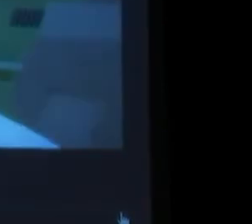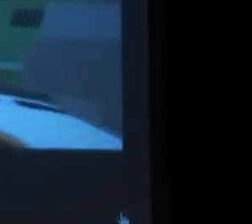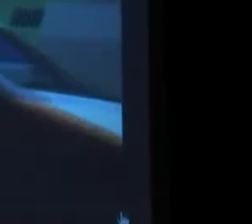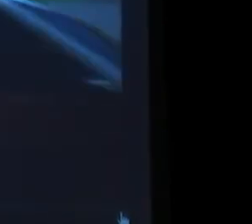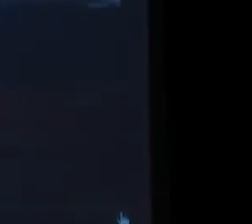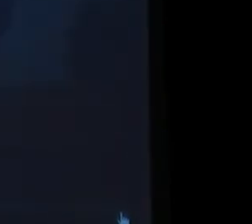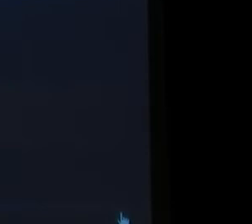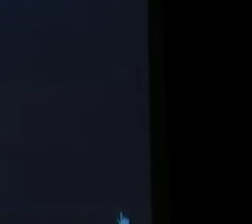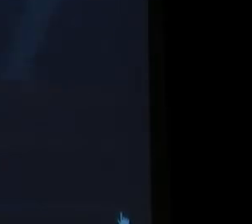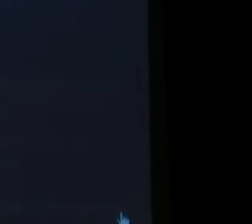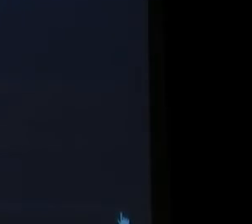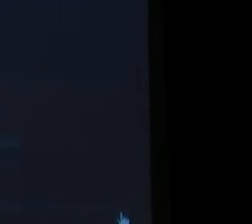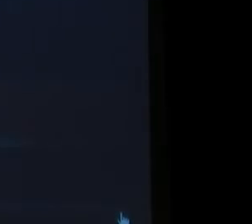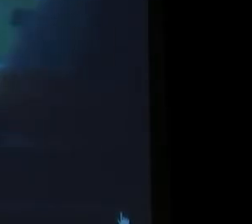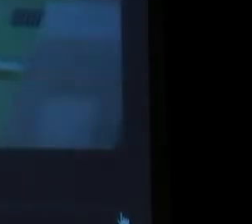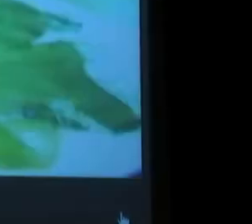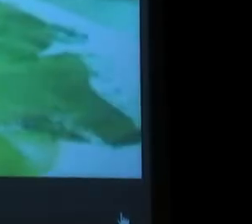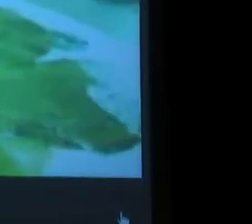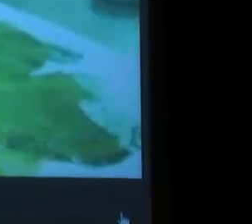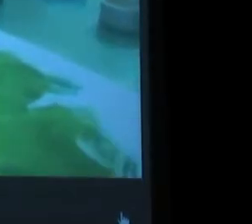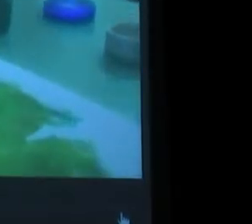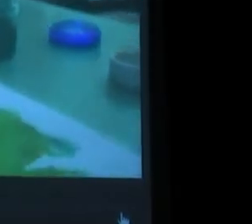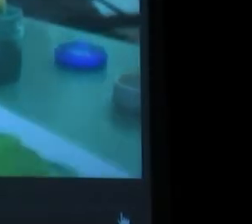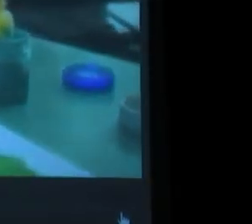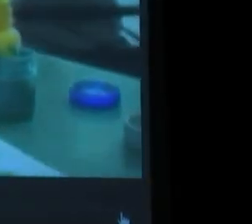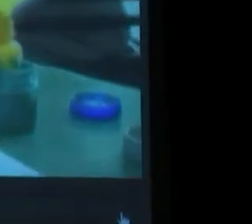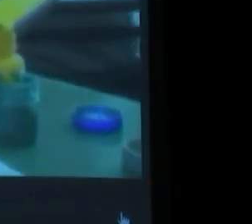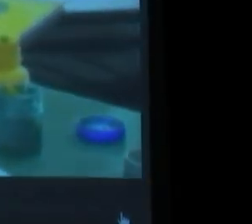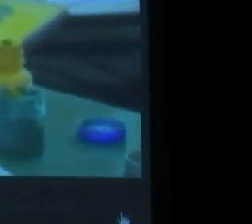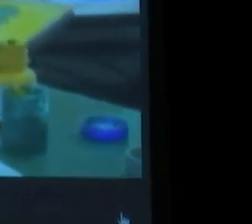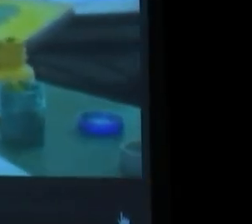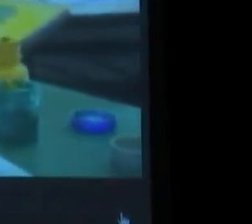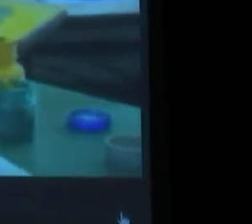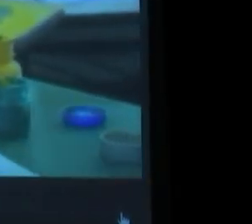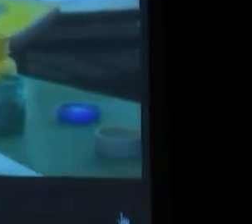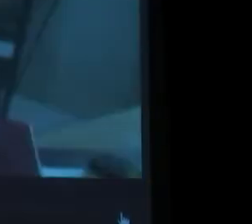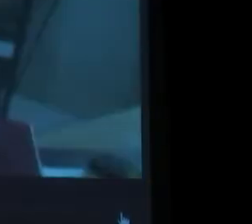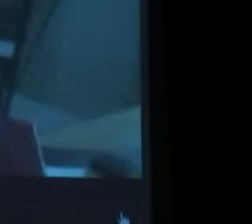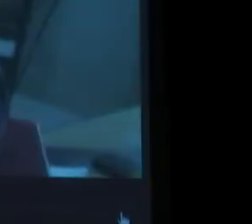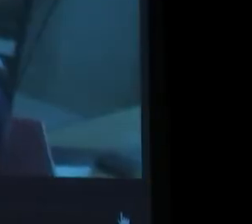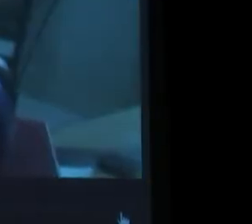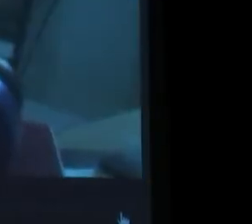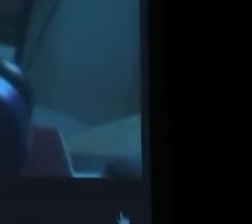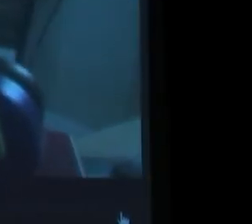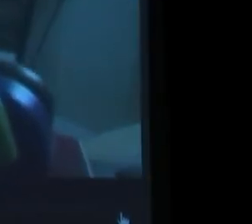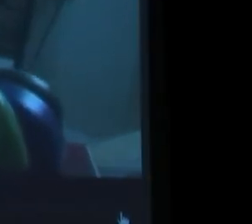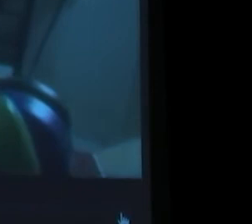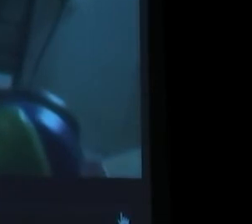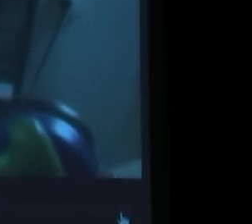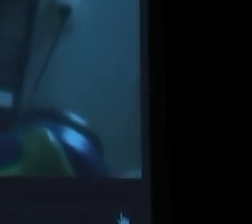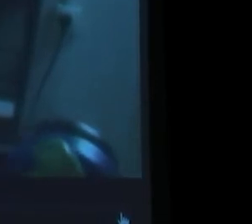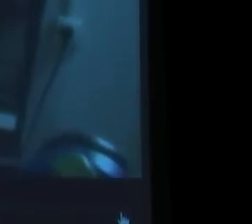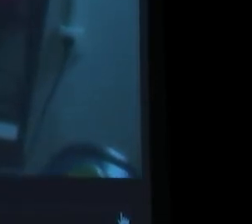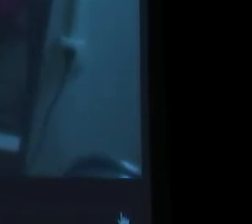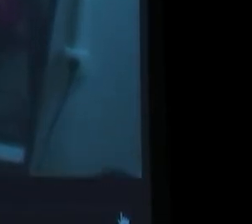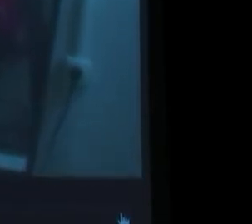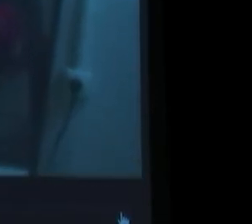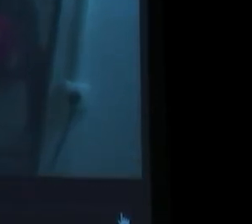Em suas 3 unidades de ensino, além do atendimento educacional, a Tiquira possui ainda apoio terapêutico em